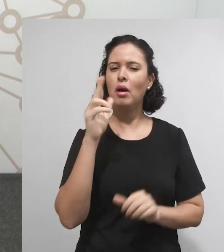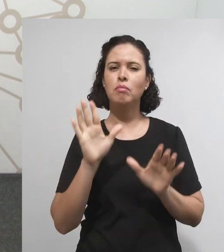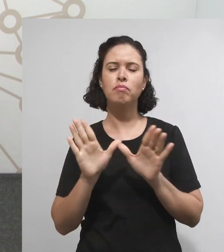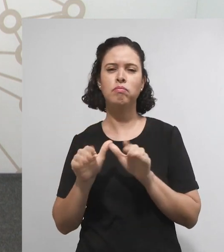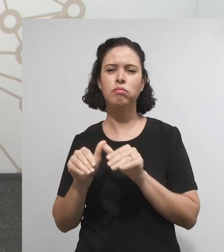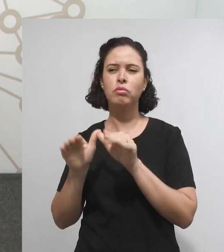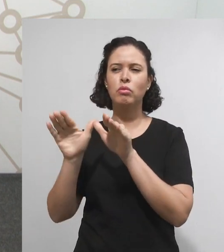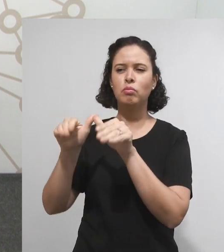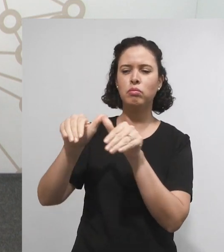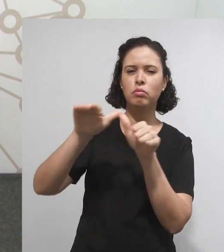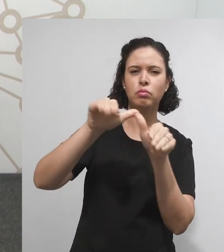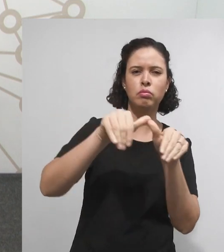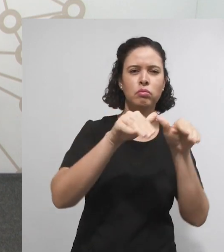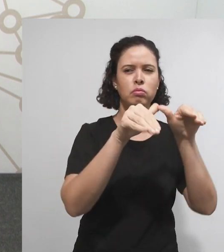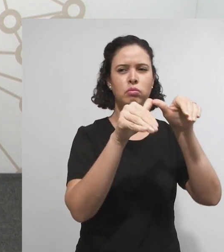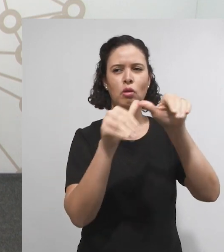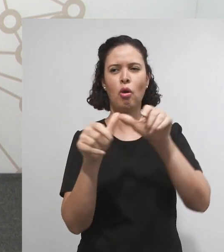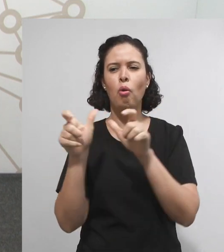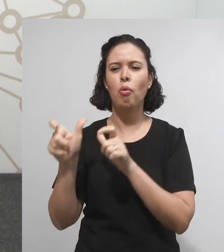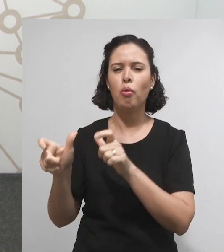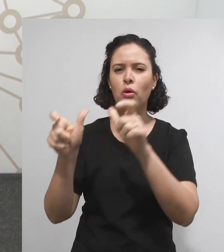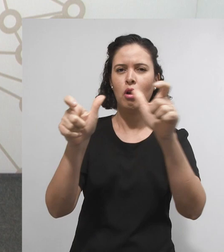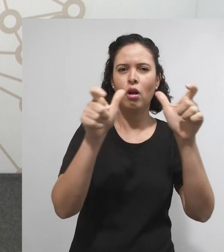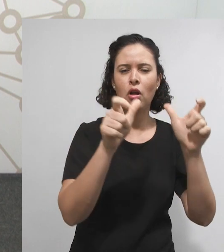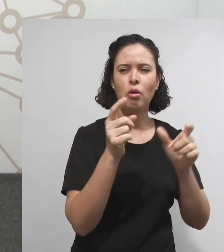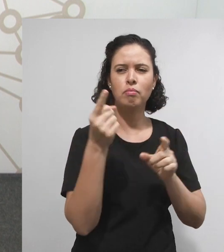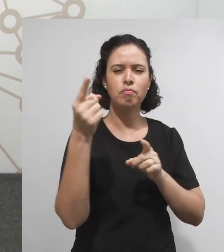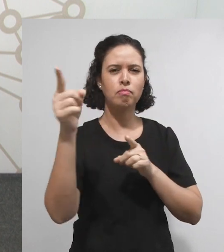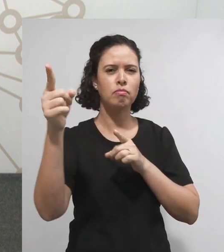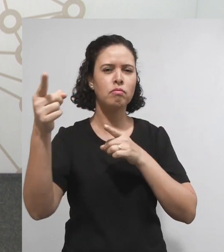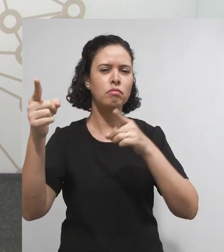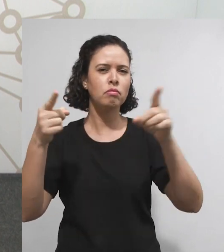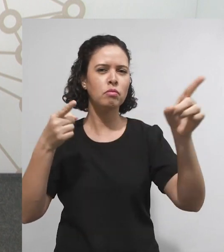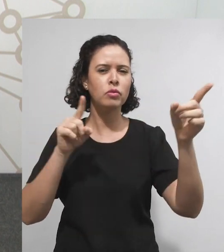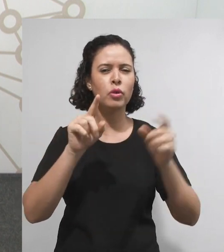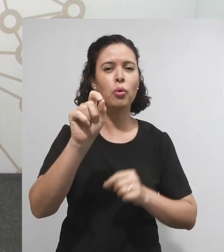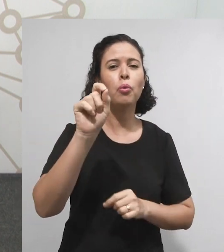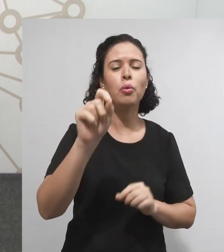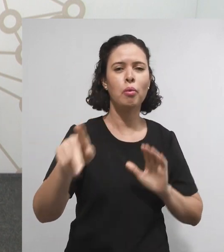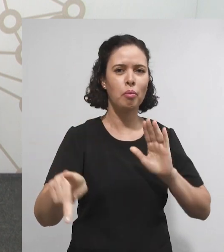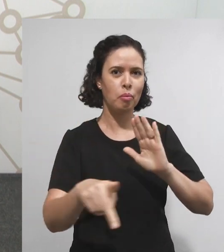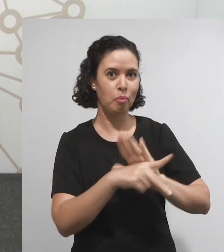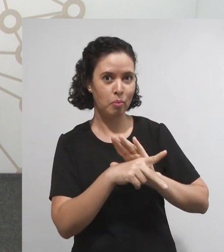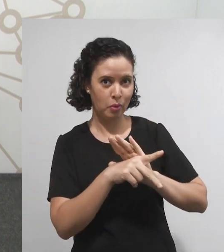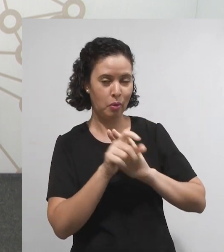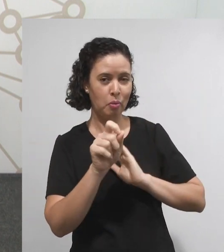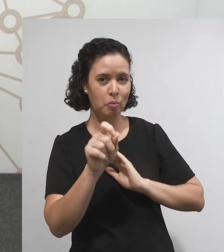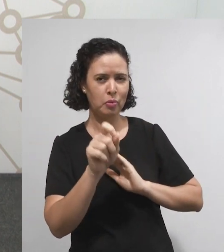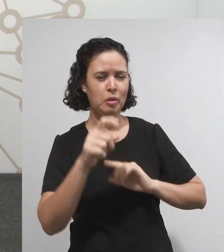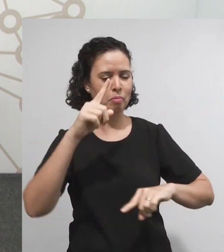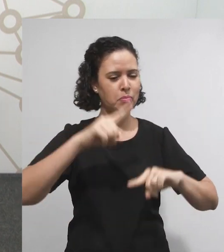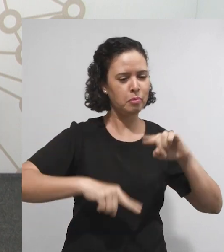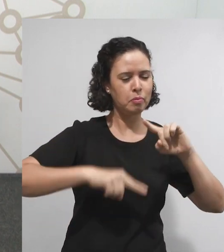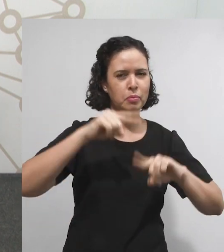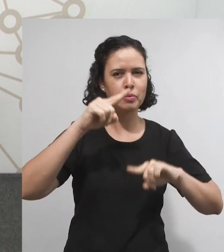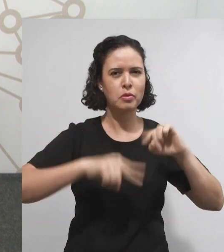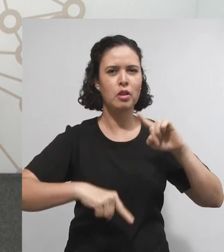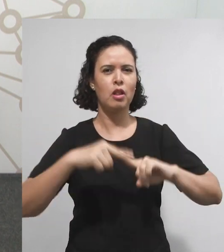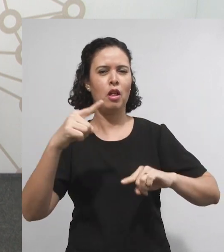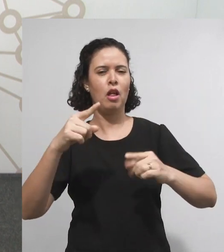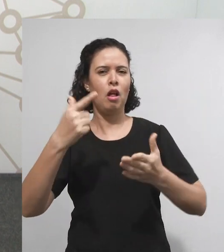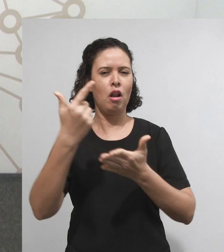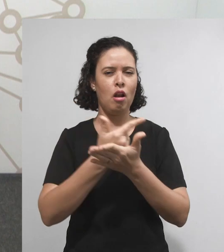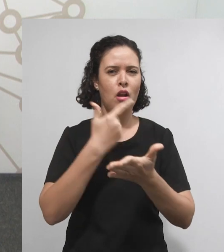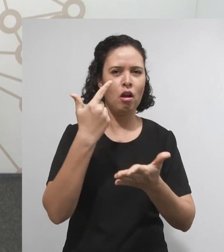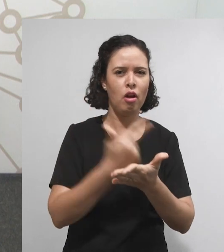a águia em busca de um alvo. Arma-se com aparatos apropriados, ajustando